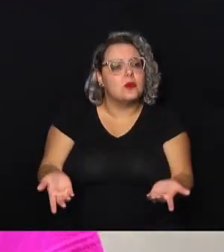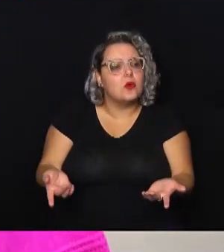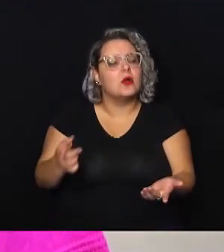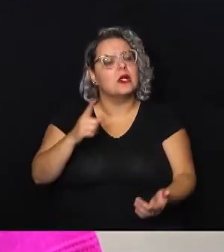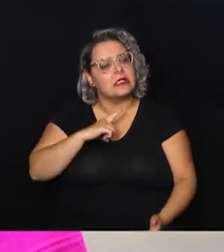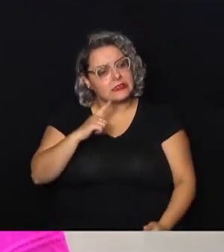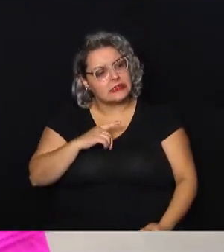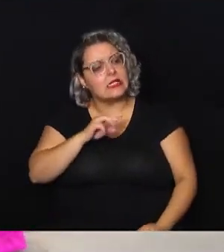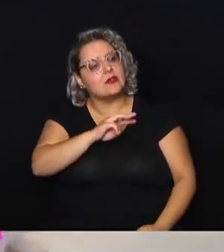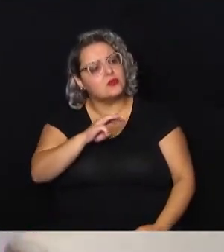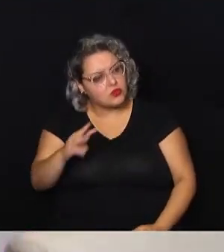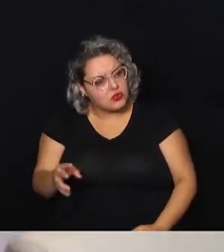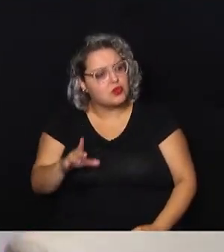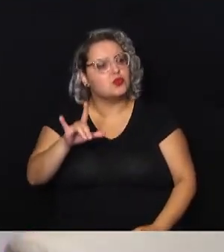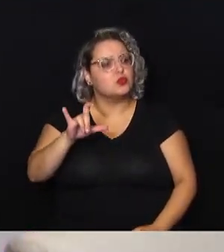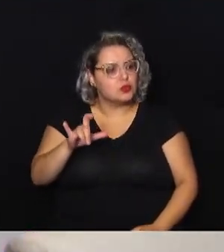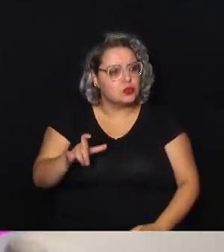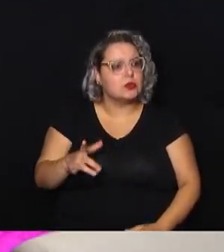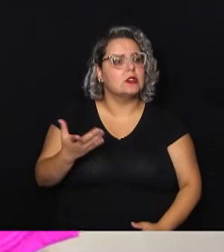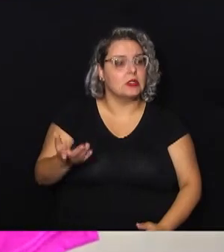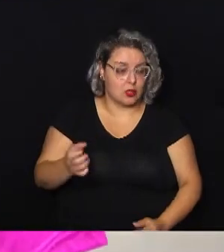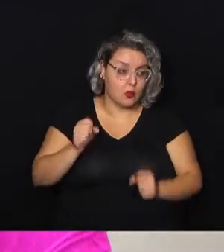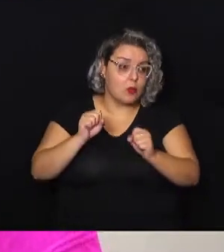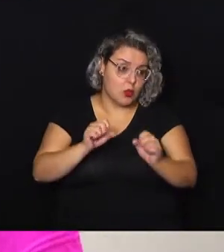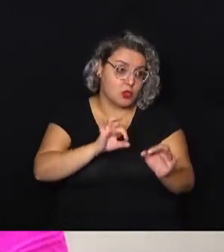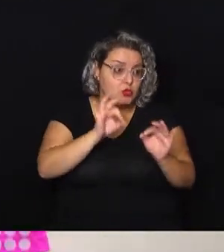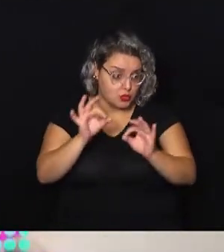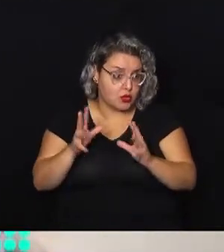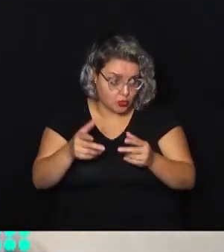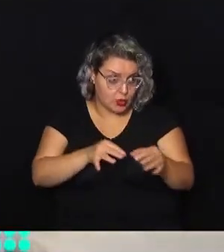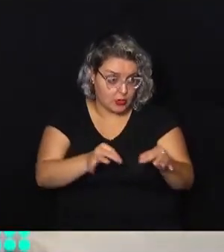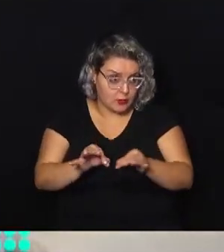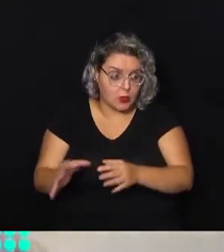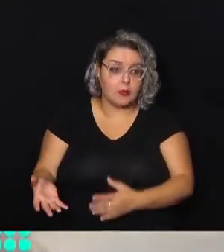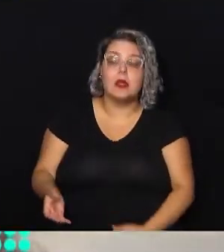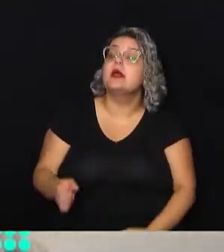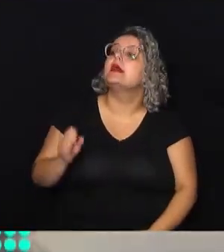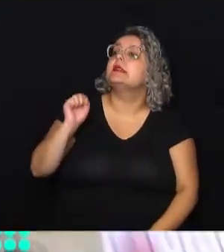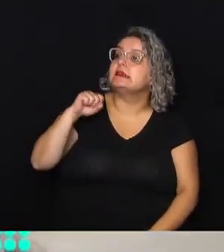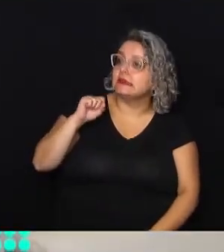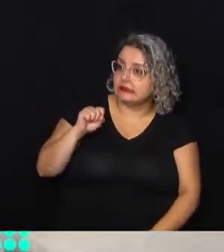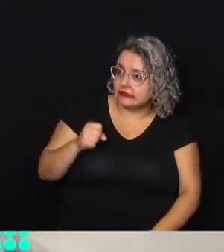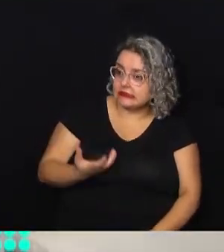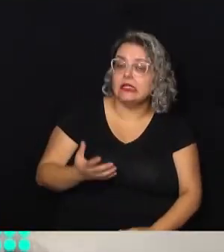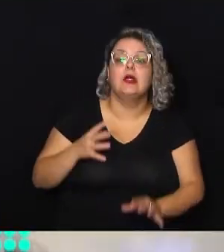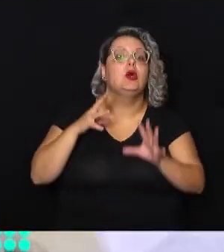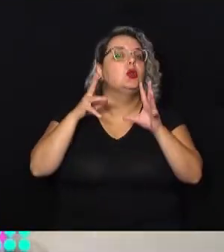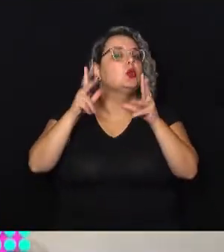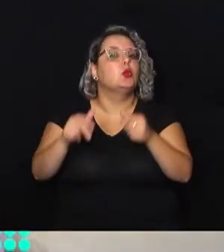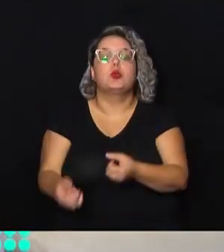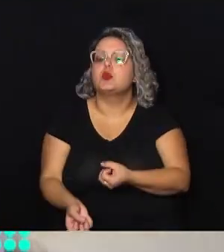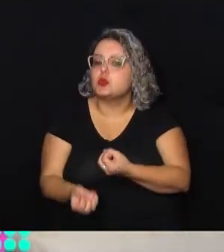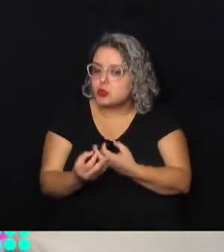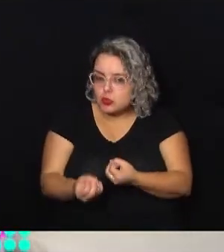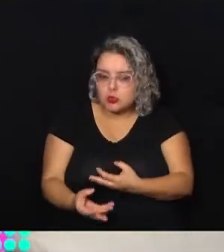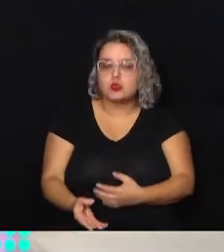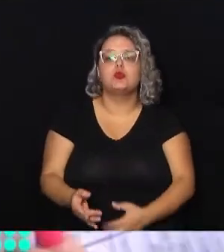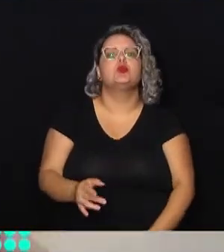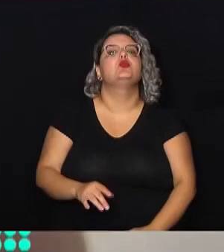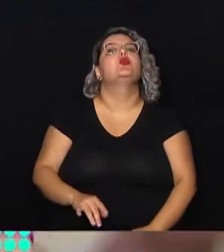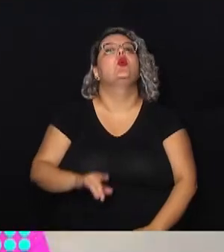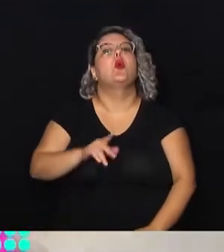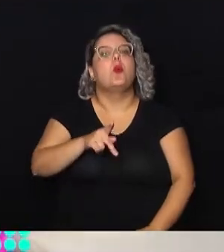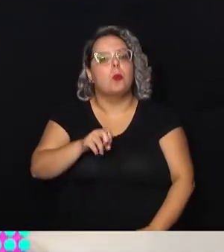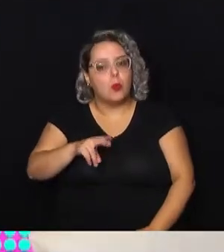aí o site, o Instagram, né, que eles podem acompanhar toda a programação. Isso, todas essas informações estão no portal da